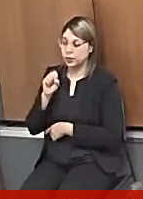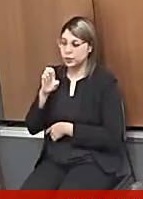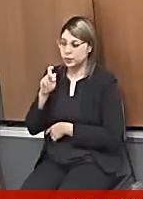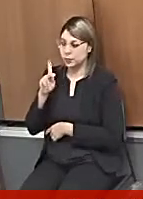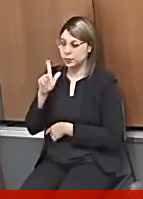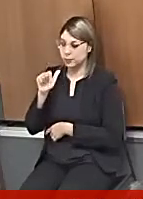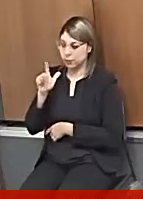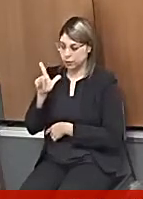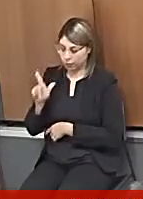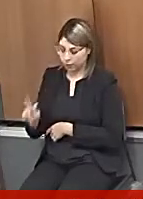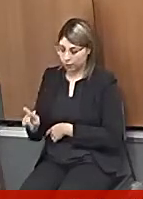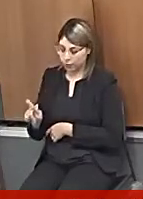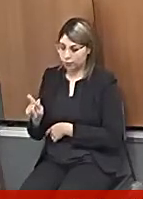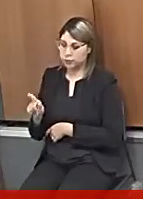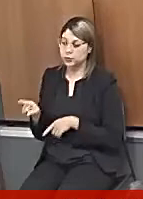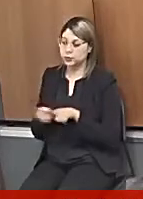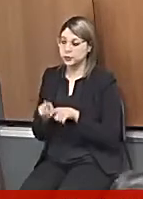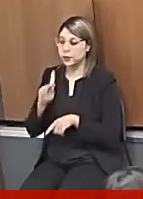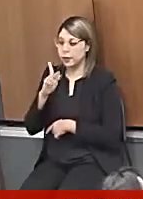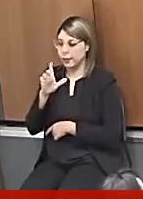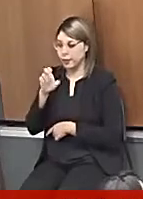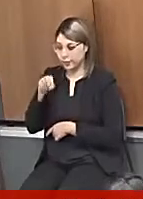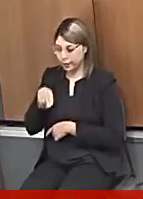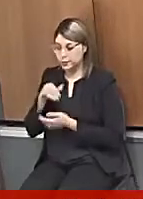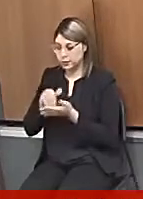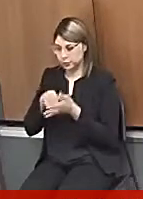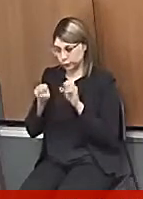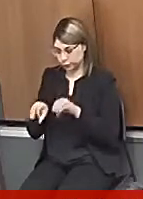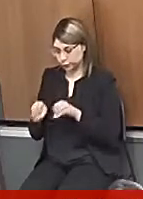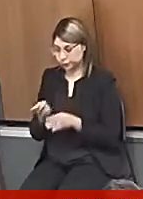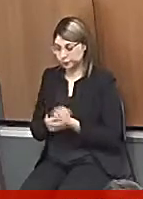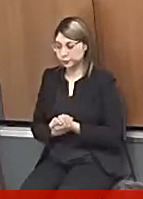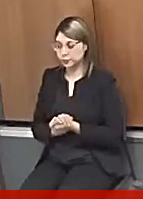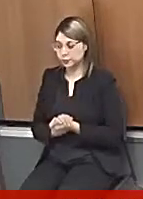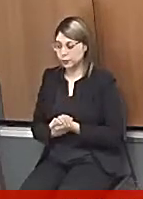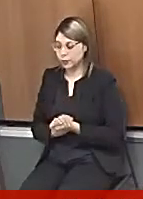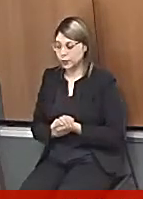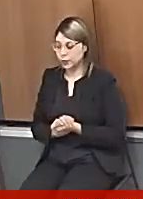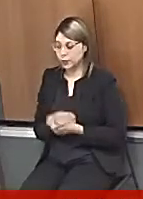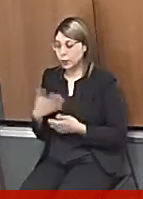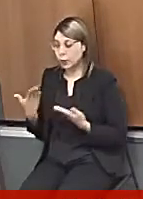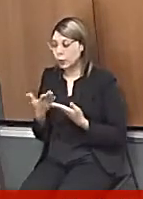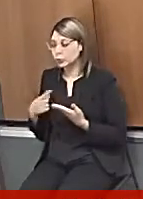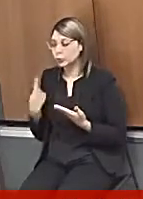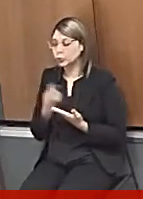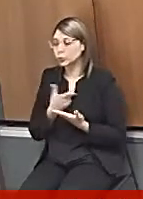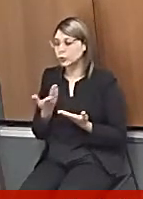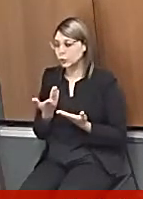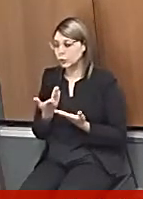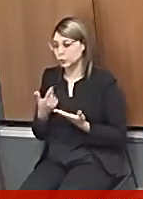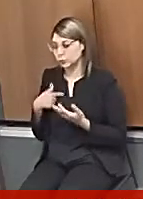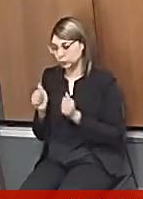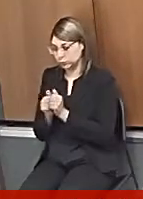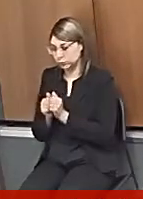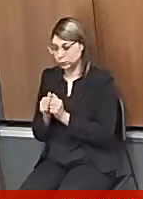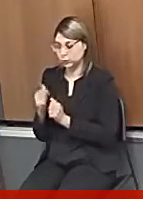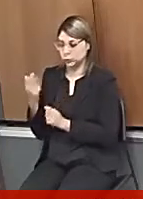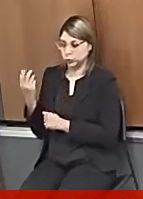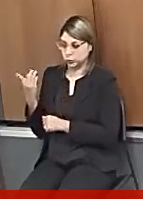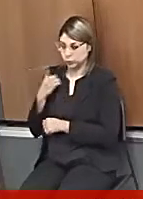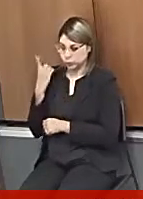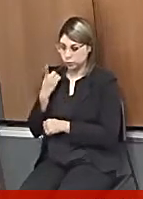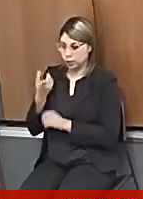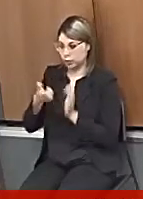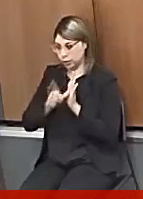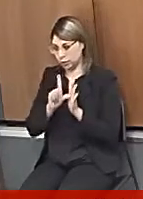da saúde ea ellen dastry da educação que nós estamos tirando aqui eu a rosangela e os outros deputados que